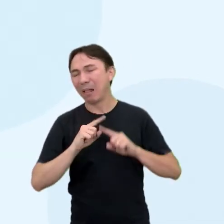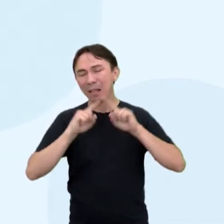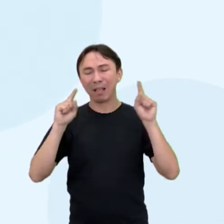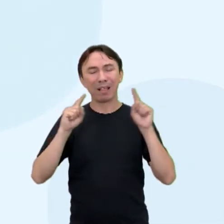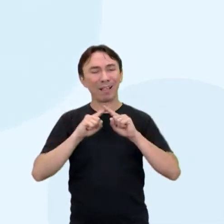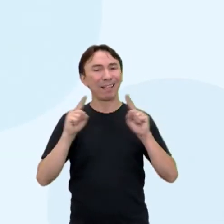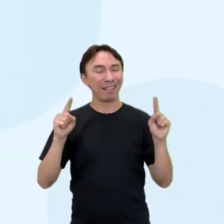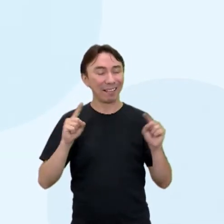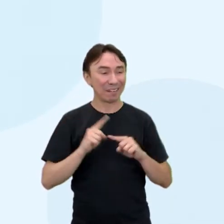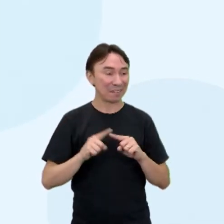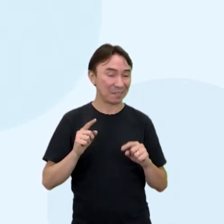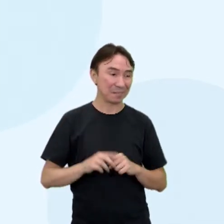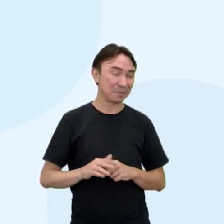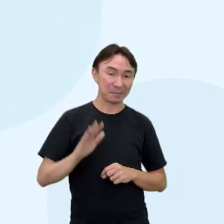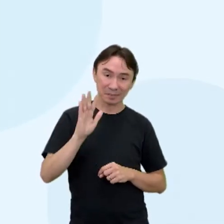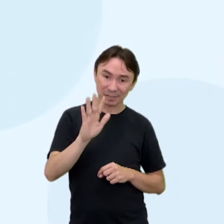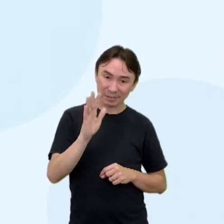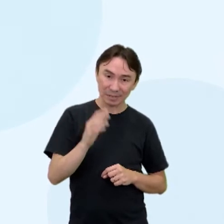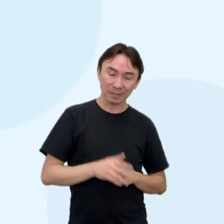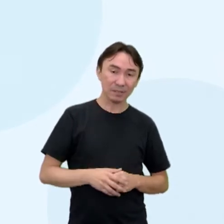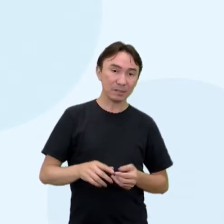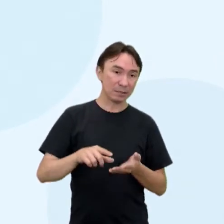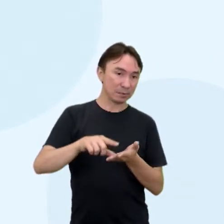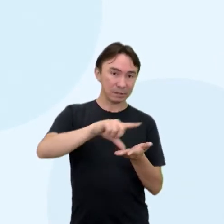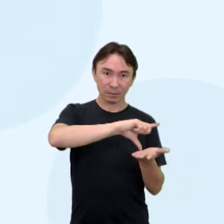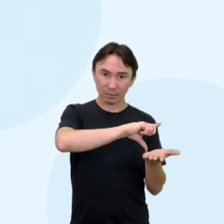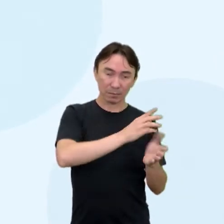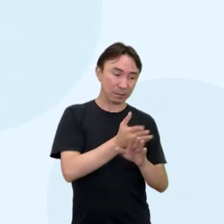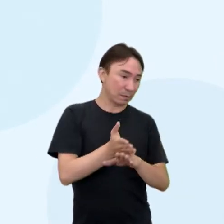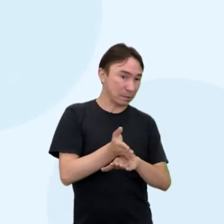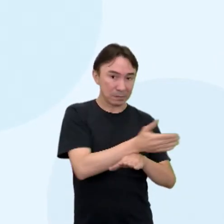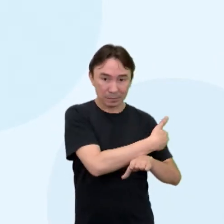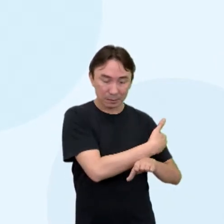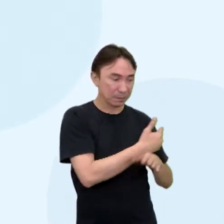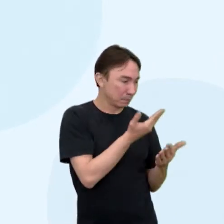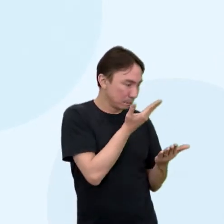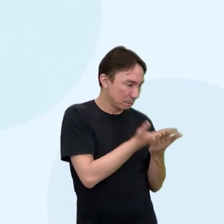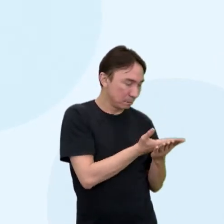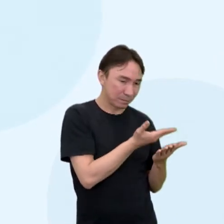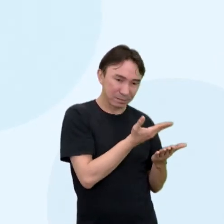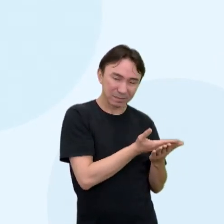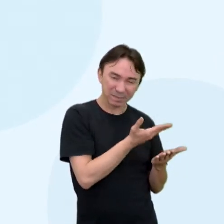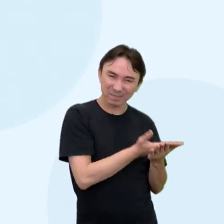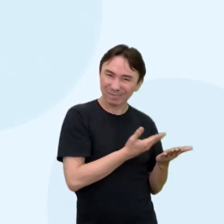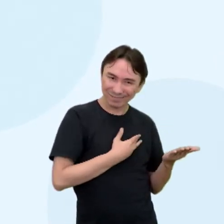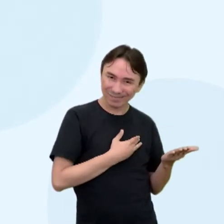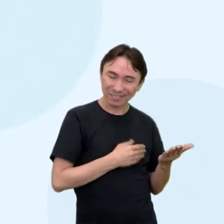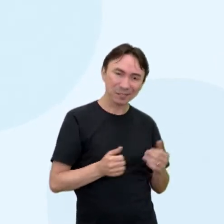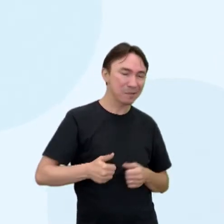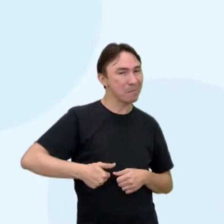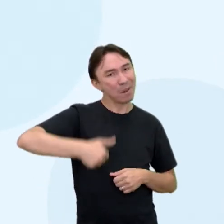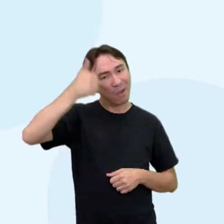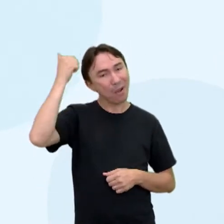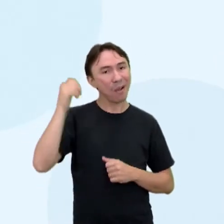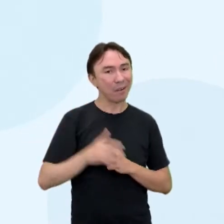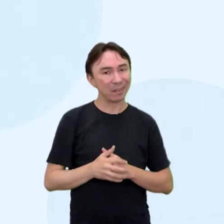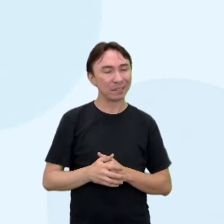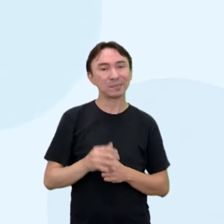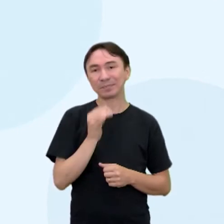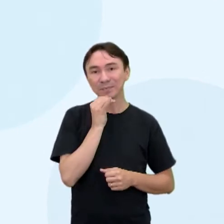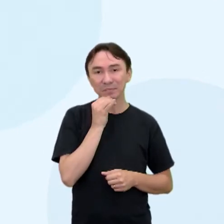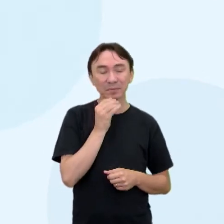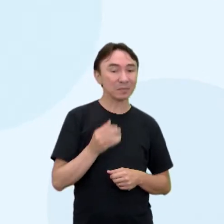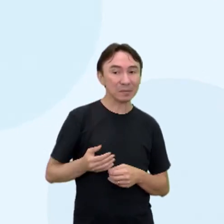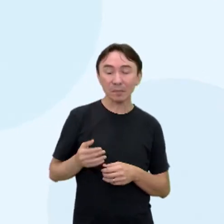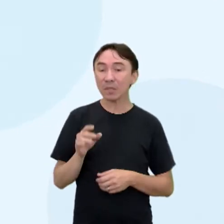passo adiante, você tem um certo favorecimento, aquela máxima lá, só vou estudar no dia da prova, aí acontece alguma coisa, não dá certo,